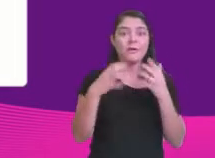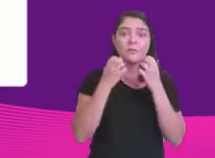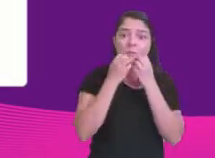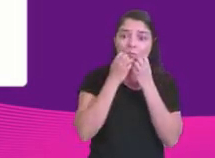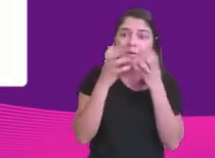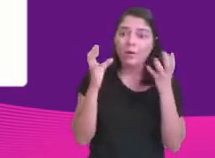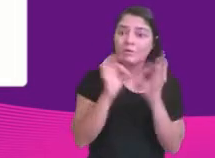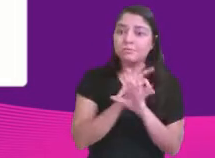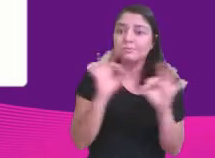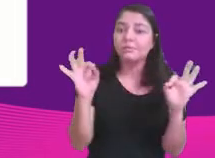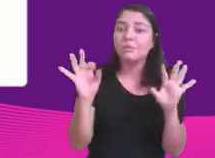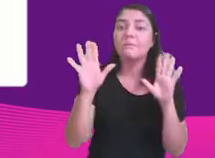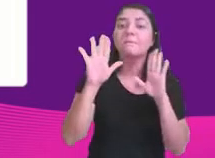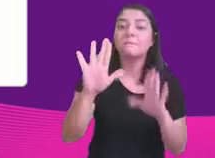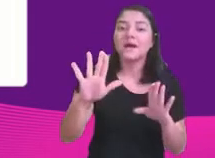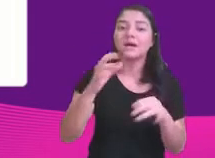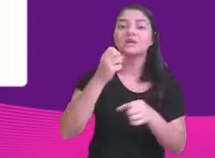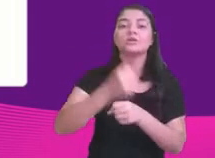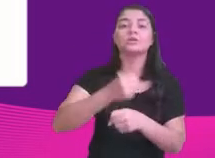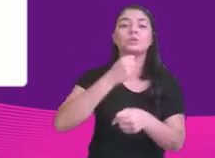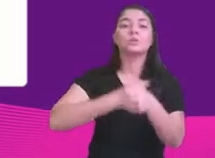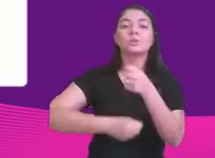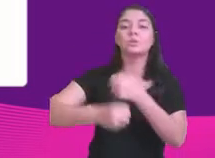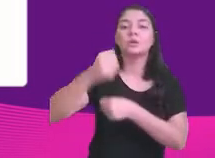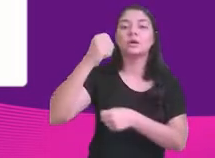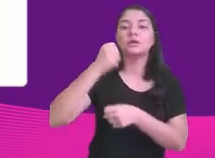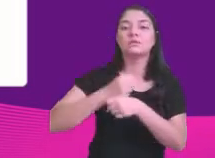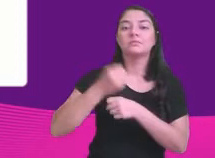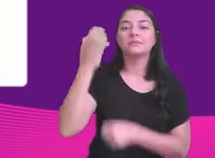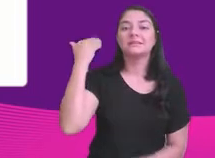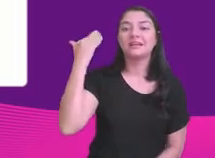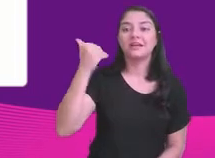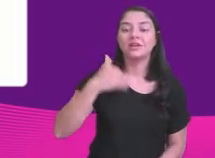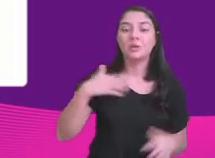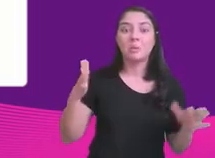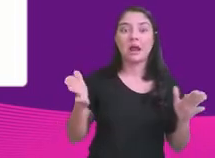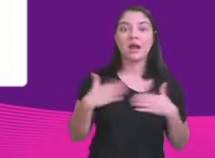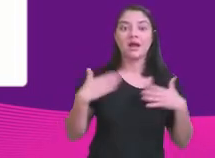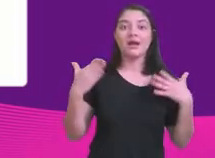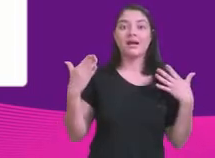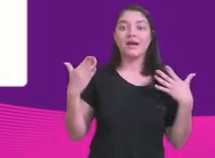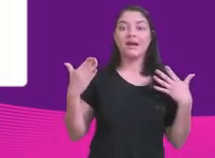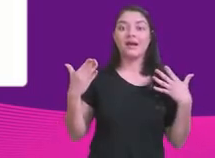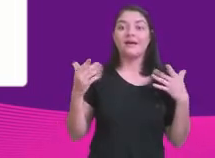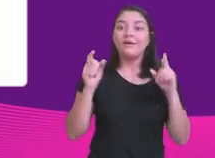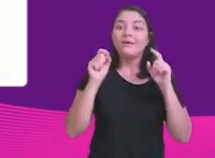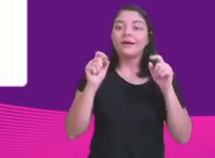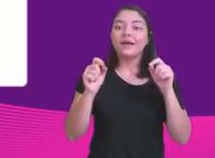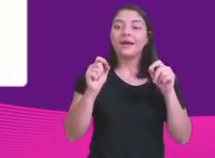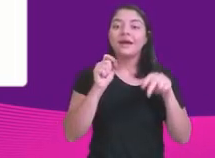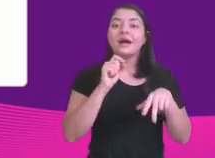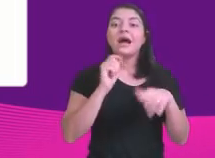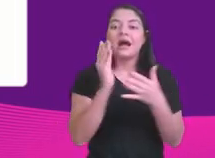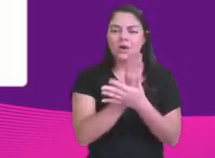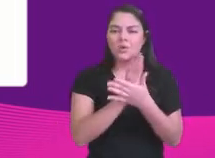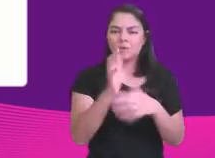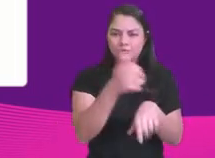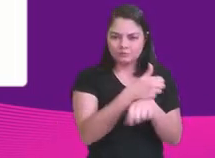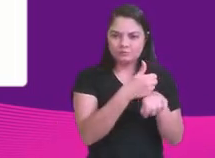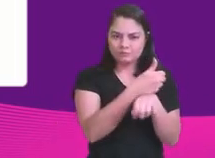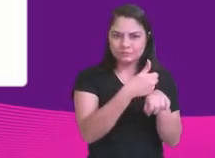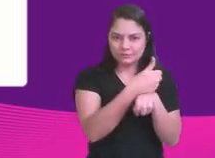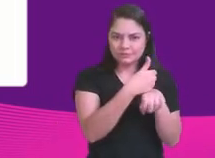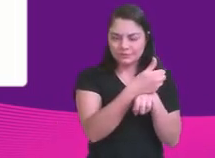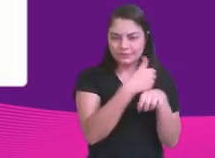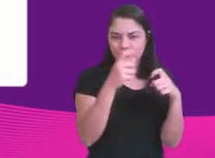ano passado, nós tivemos uma grande surpresa. Cirurgiões que foram treinados na Noruega